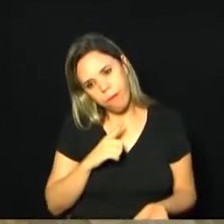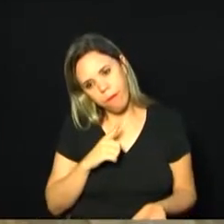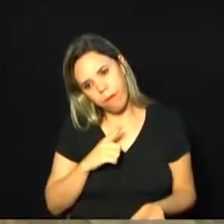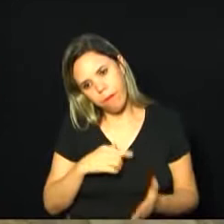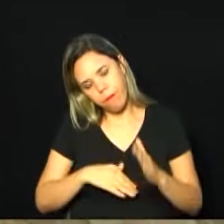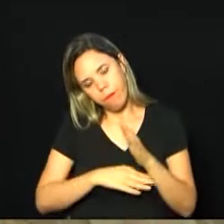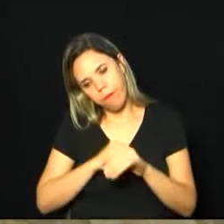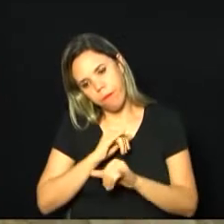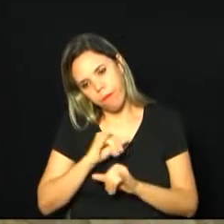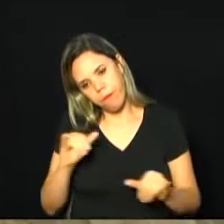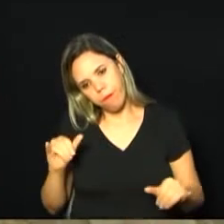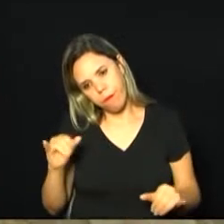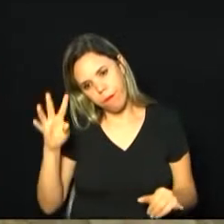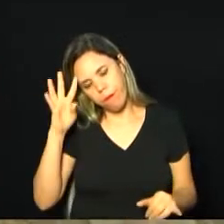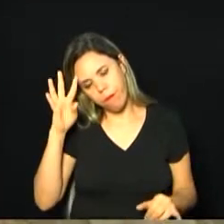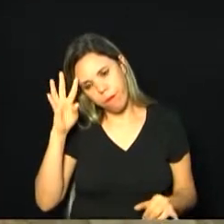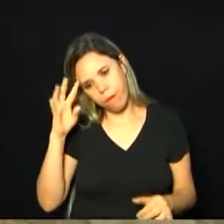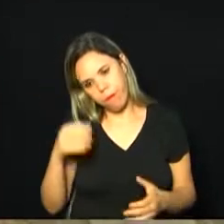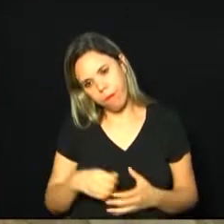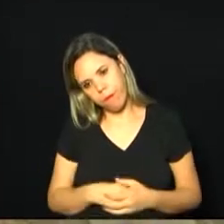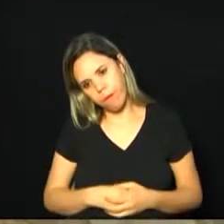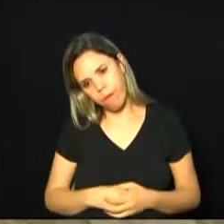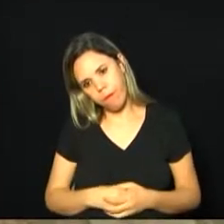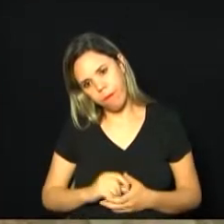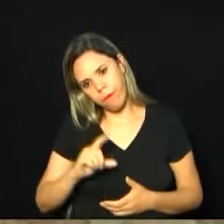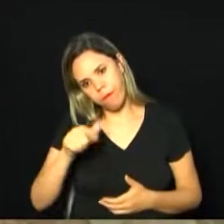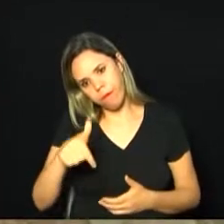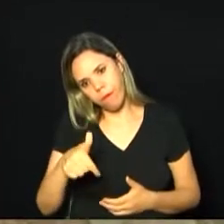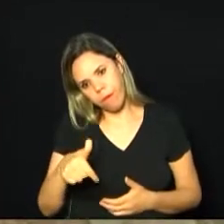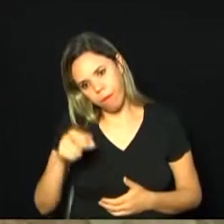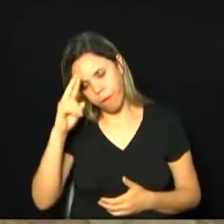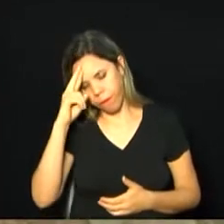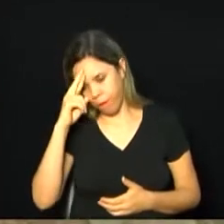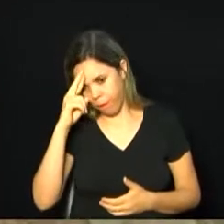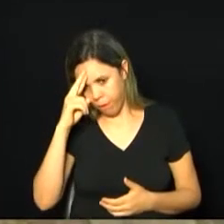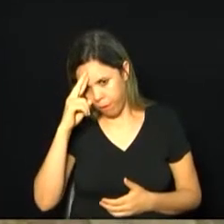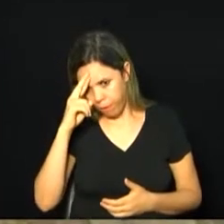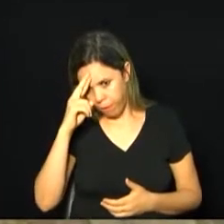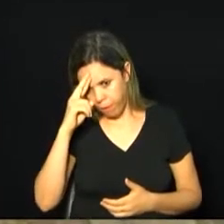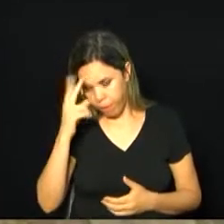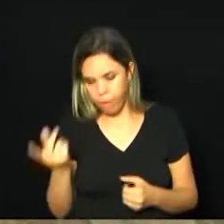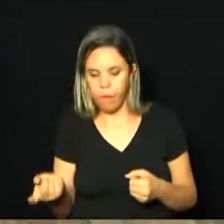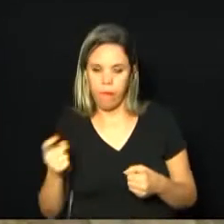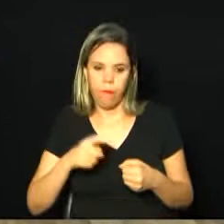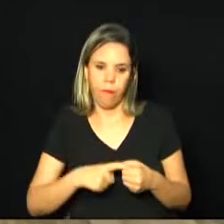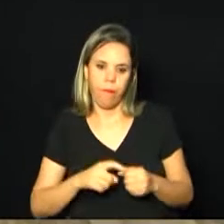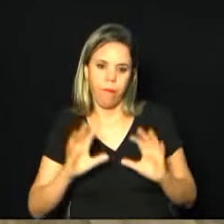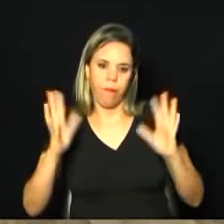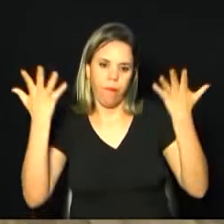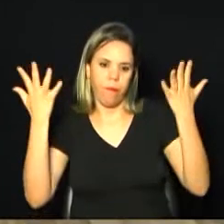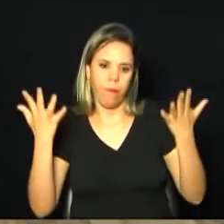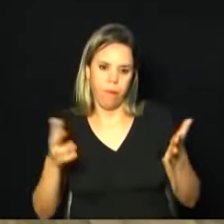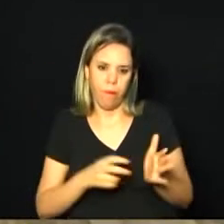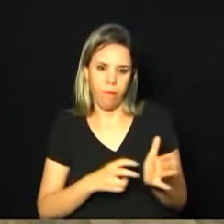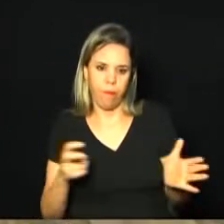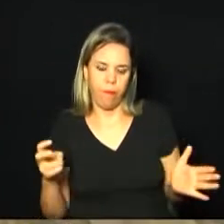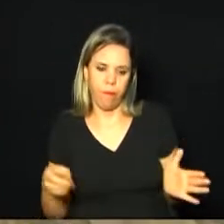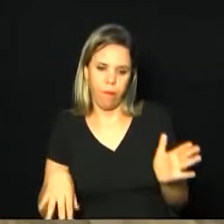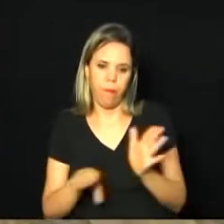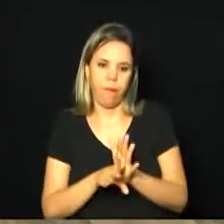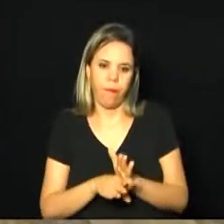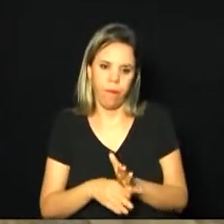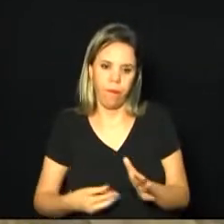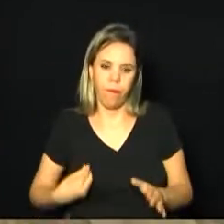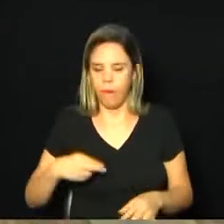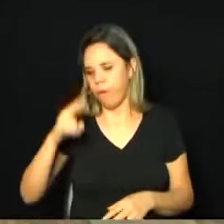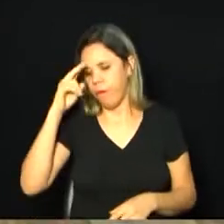o câmara notícia na quarta-feira após o meio-dia já que volta aí com eventos pela manhã chegaremos